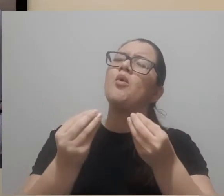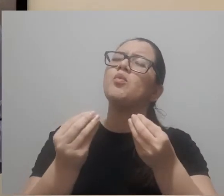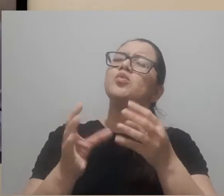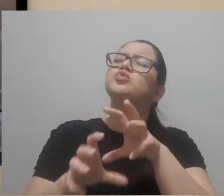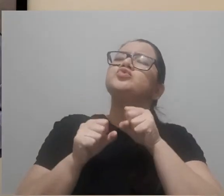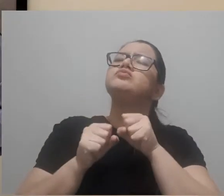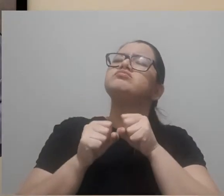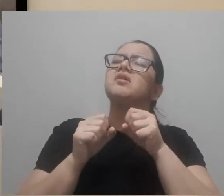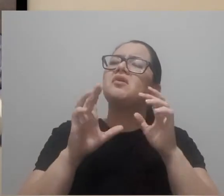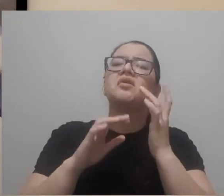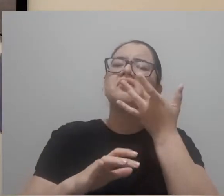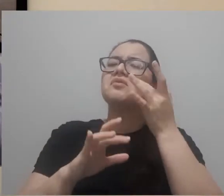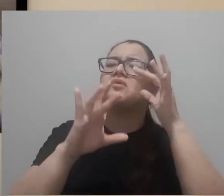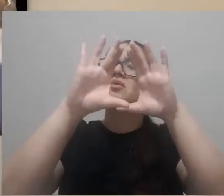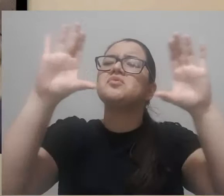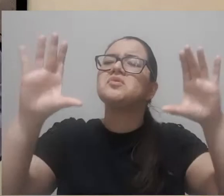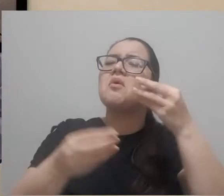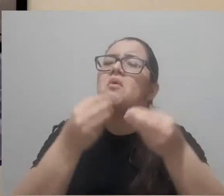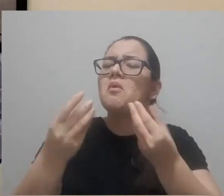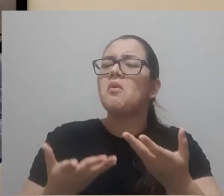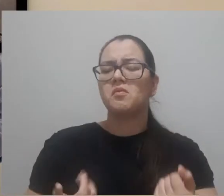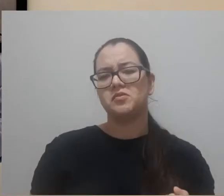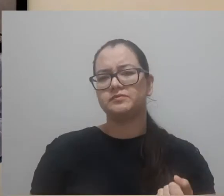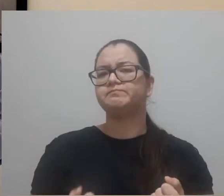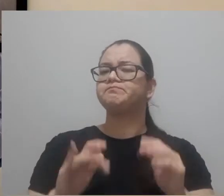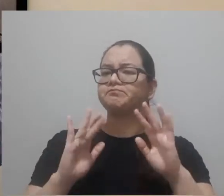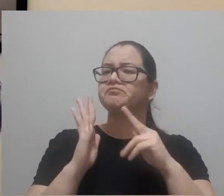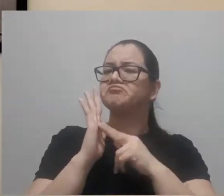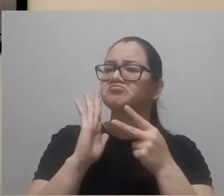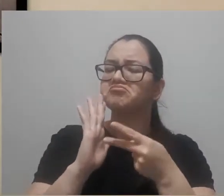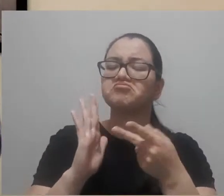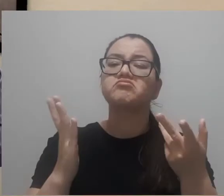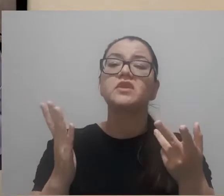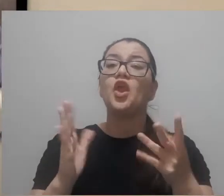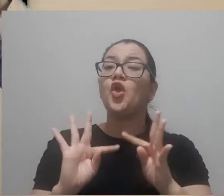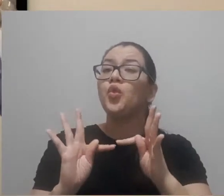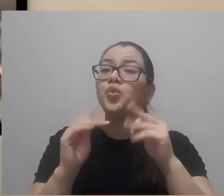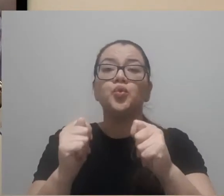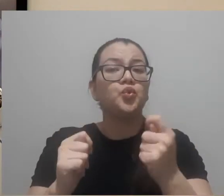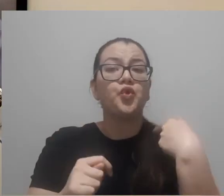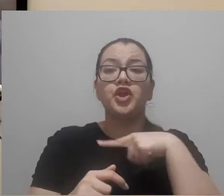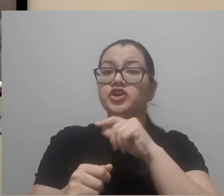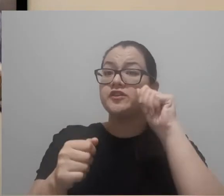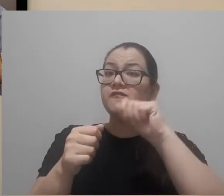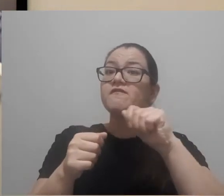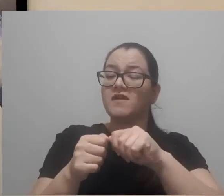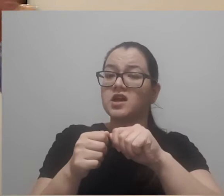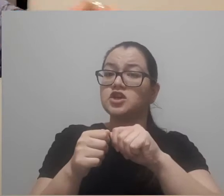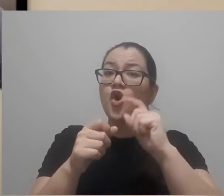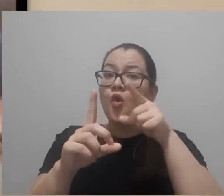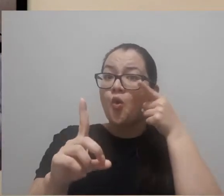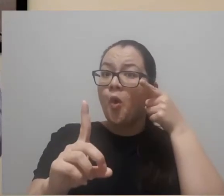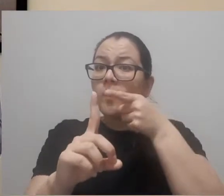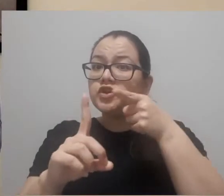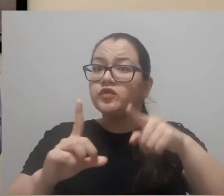bem simples, tudo o que nós fazemos para a glória de Deus, tudo o que eu faço, a partir de tudo